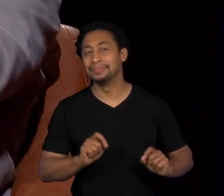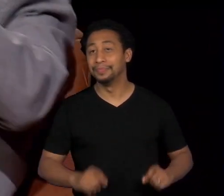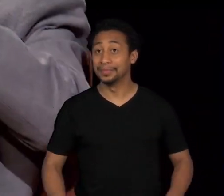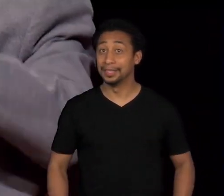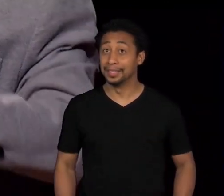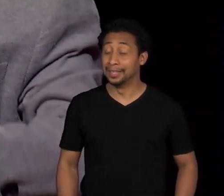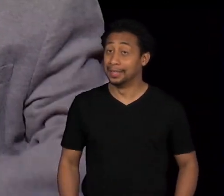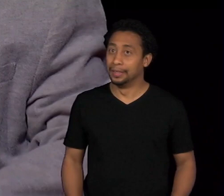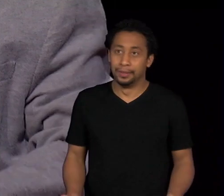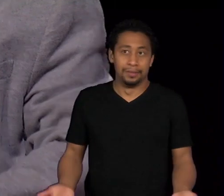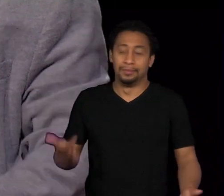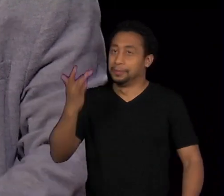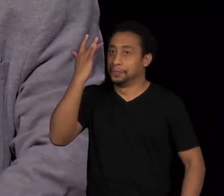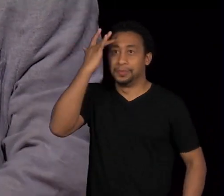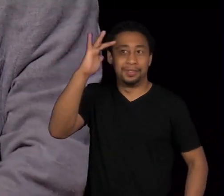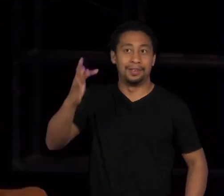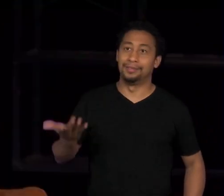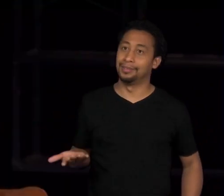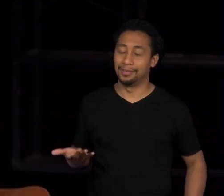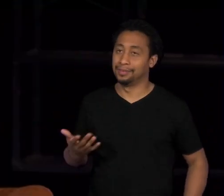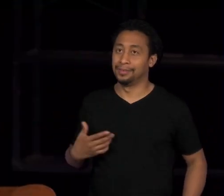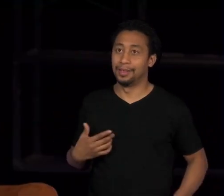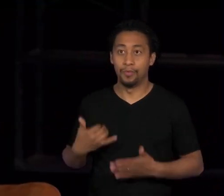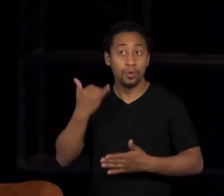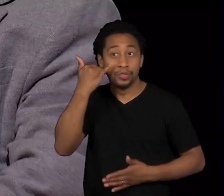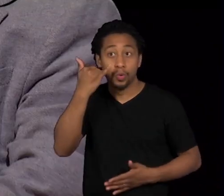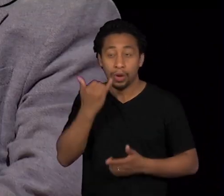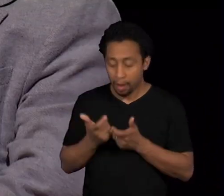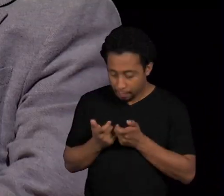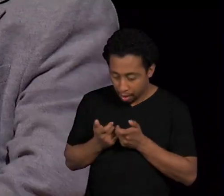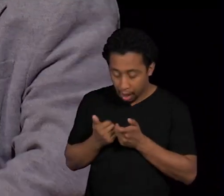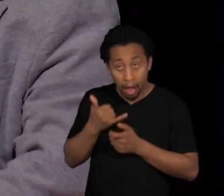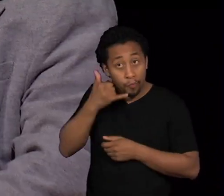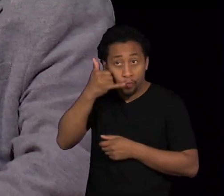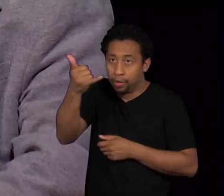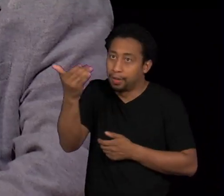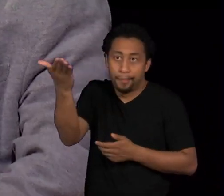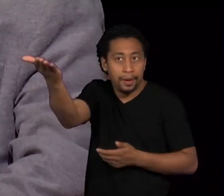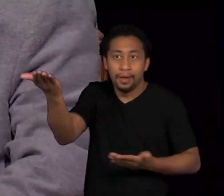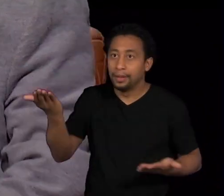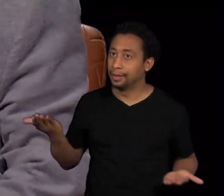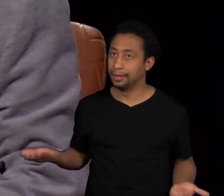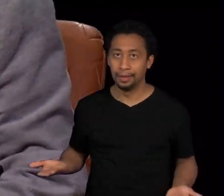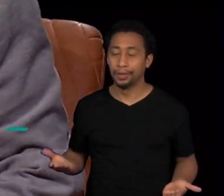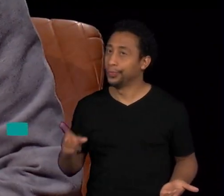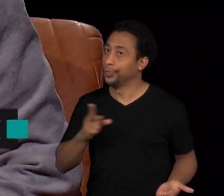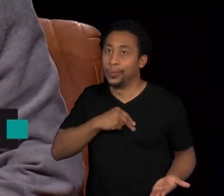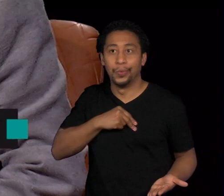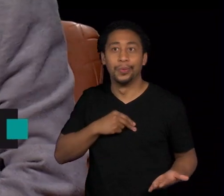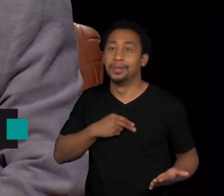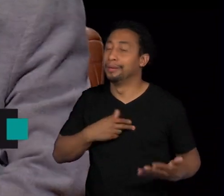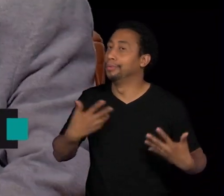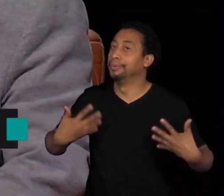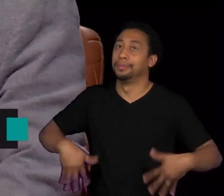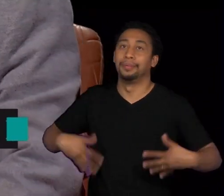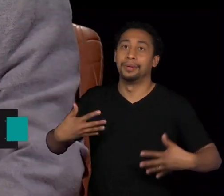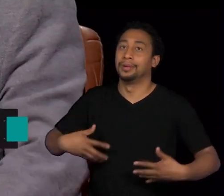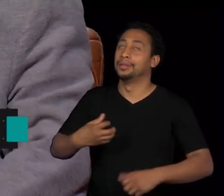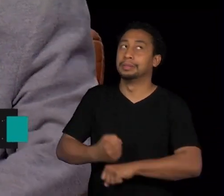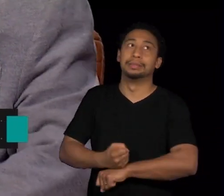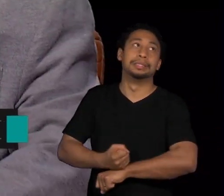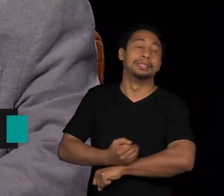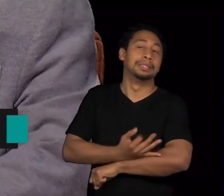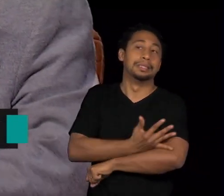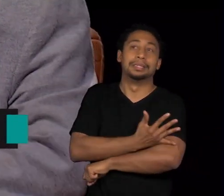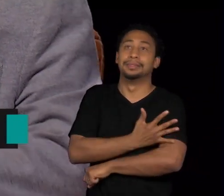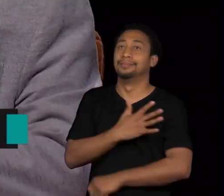eu vou dizer na hora que eu ligar para ele né porque temho dar uma esc bação dele né Depois de dizer